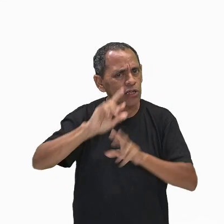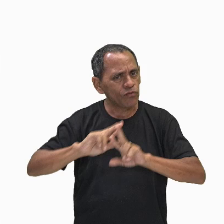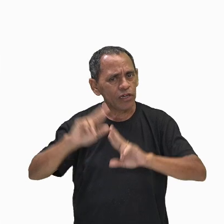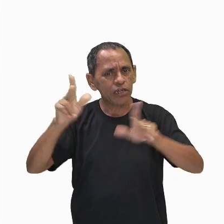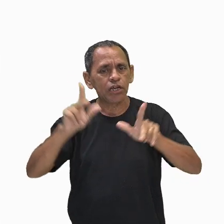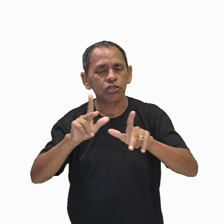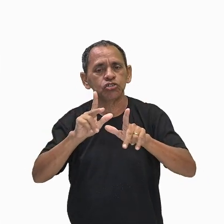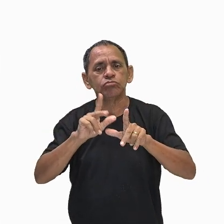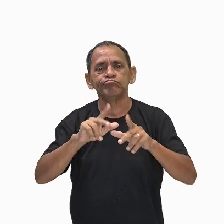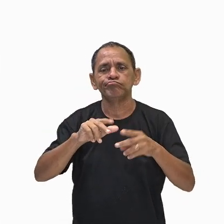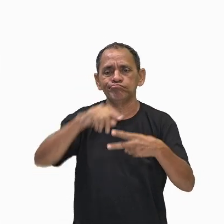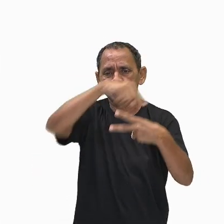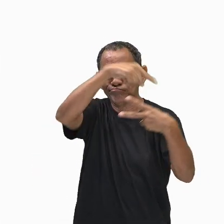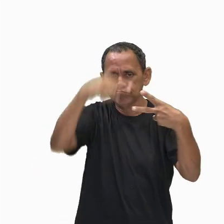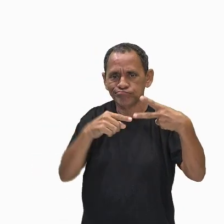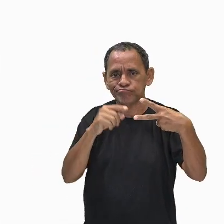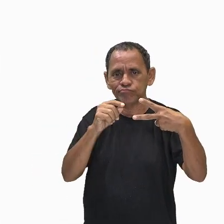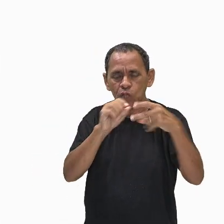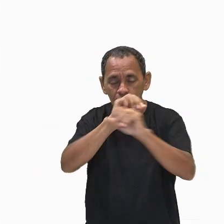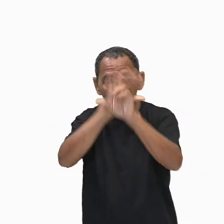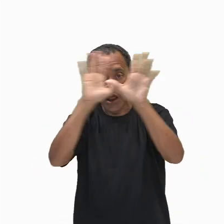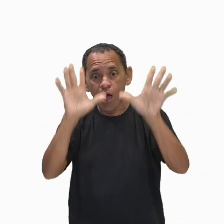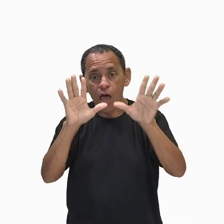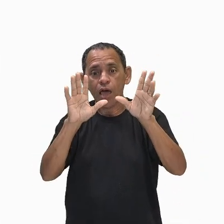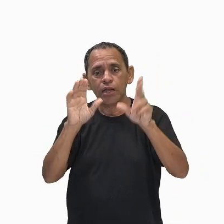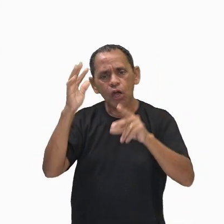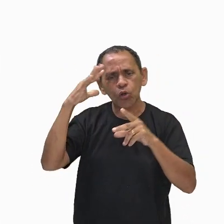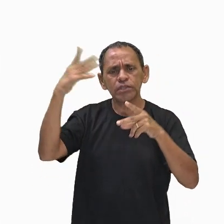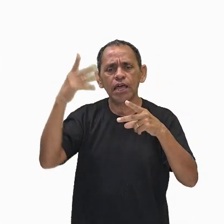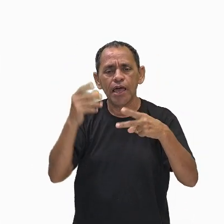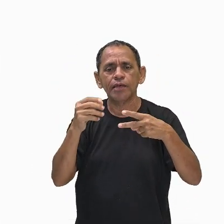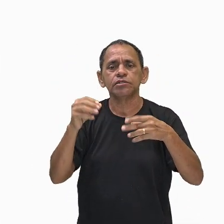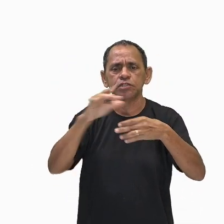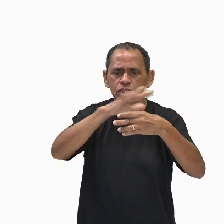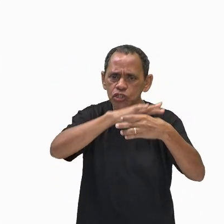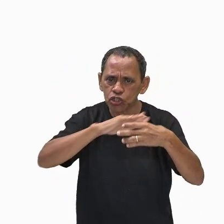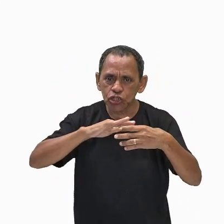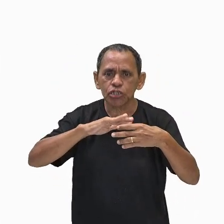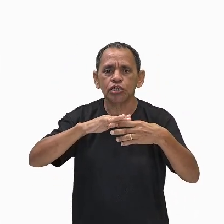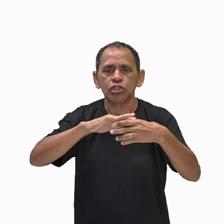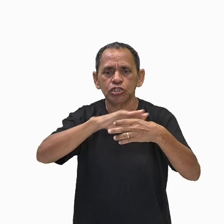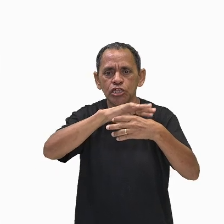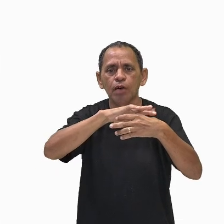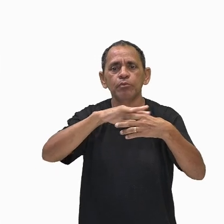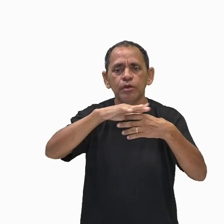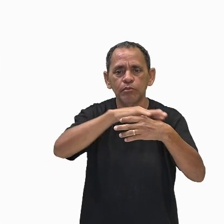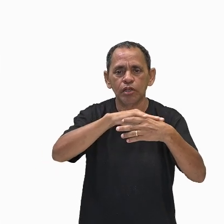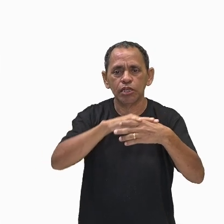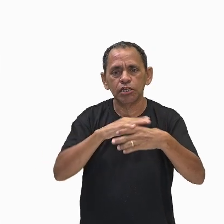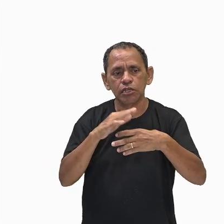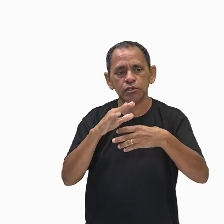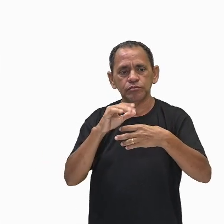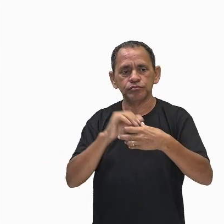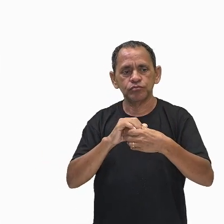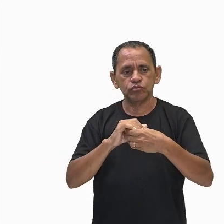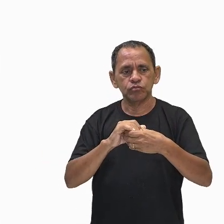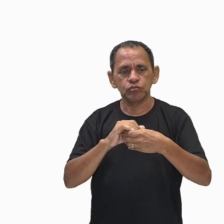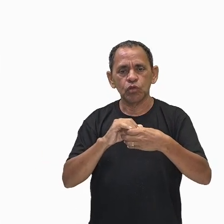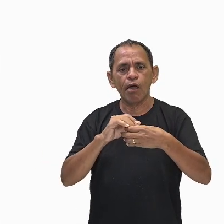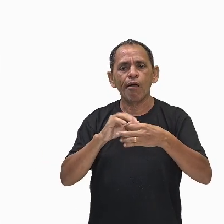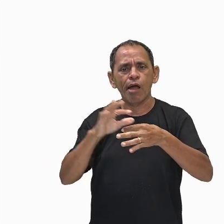reações dependentes de luz ocorrem na membrana do tilacoide. Por isso o nome fase clara, porque só